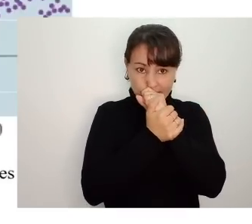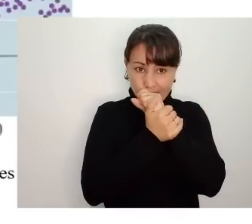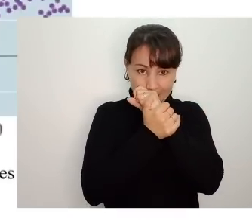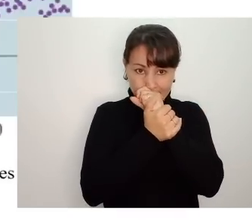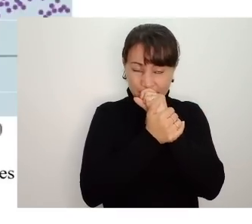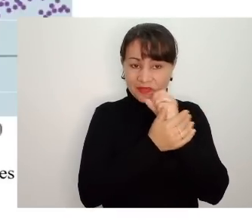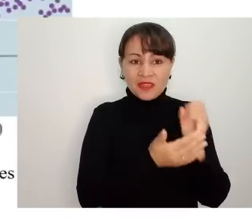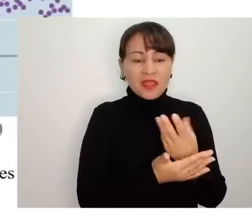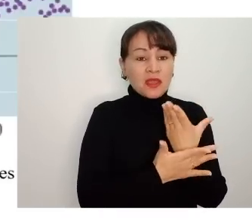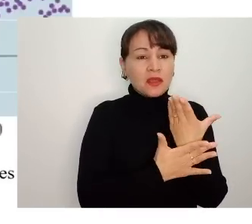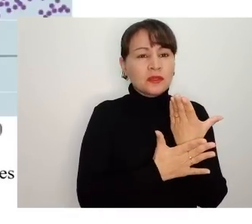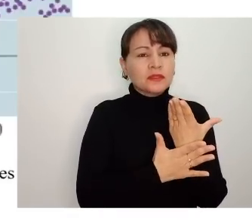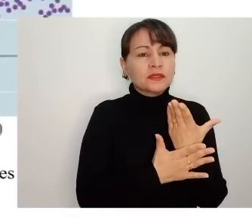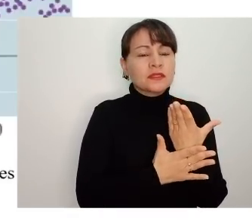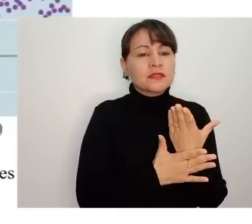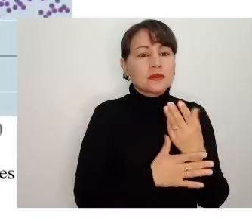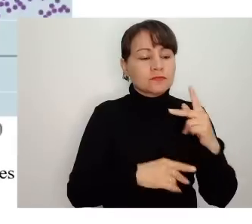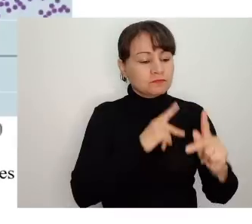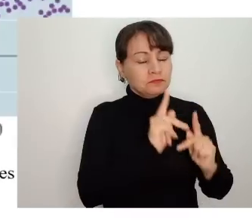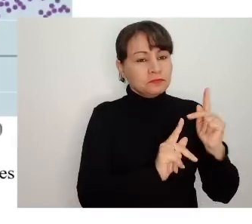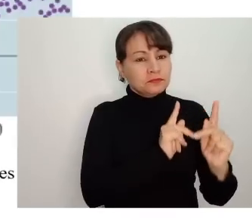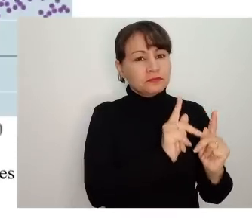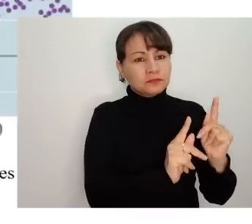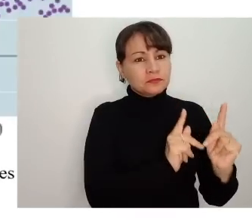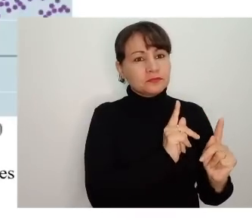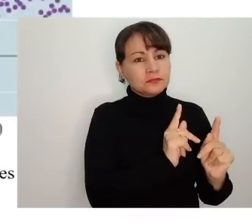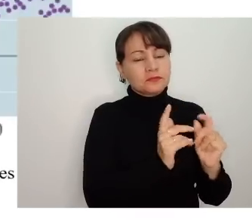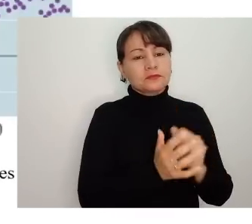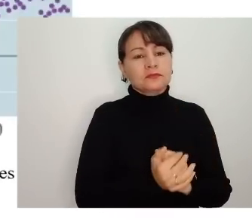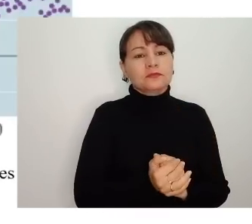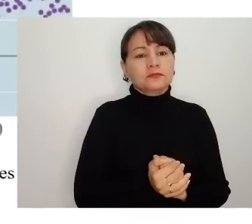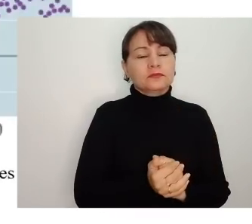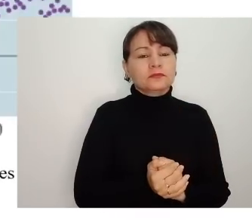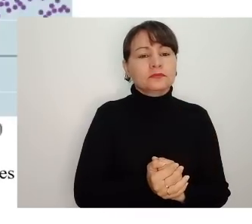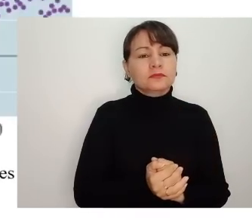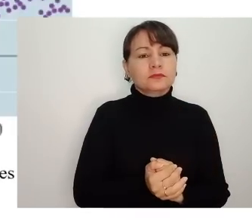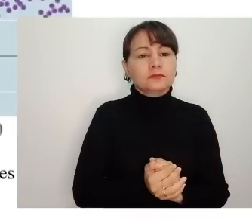ali? Aconteceu, nesse processo,